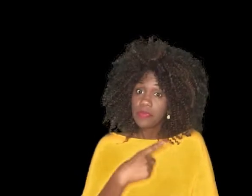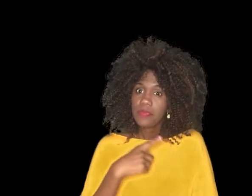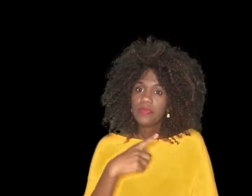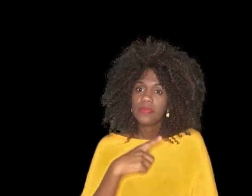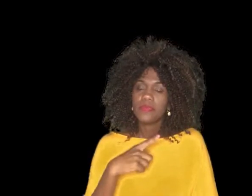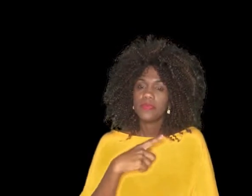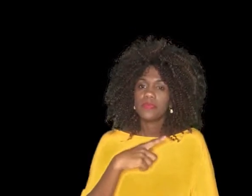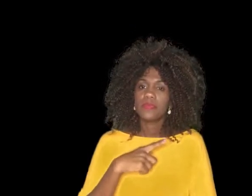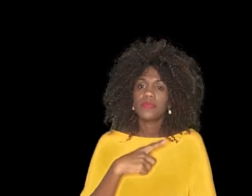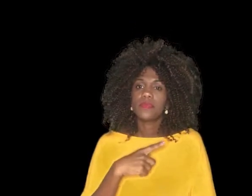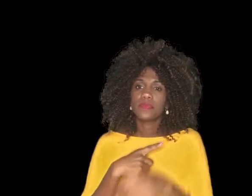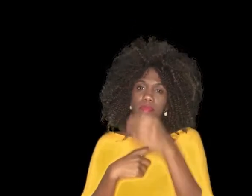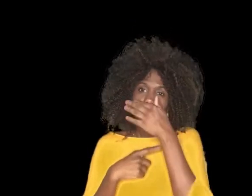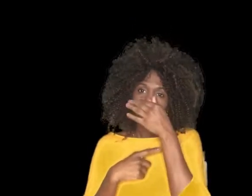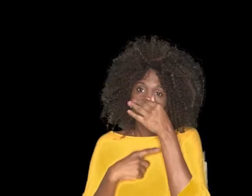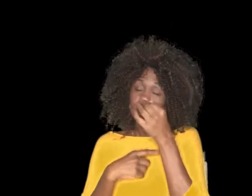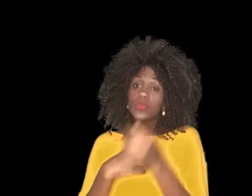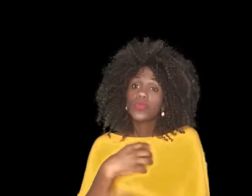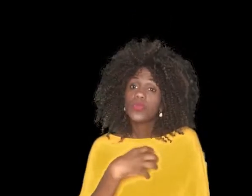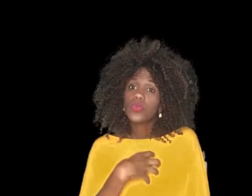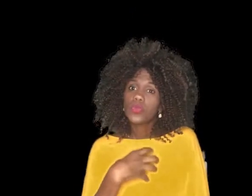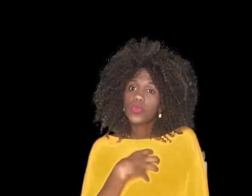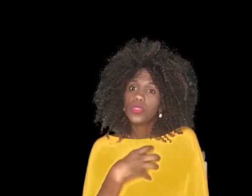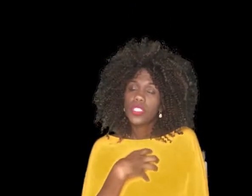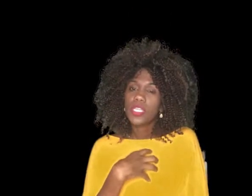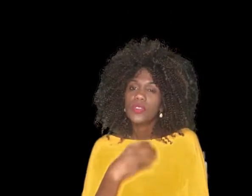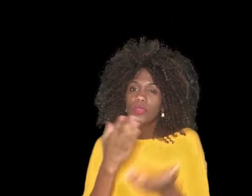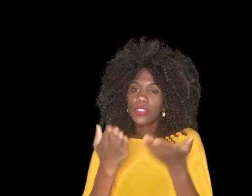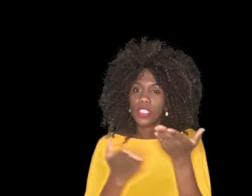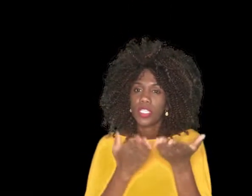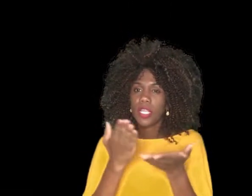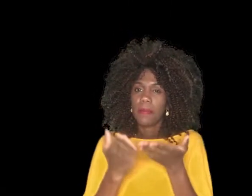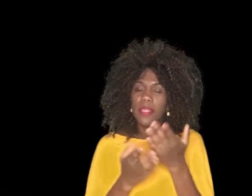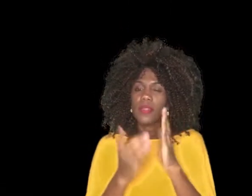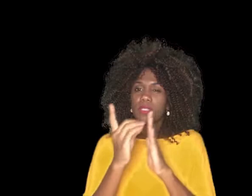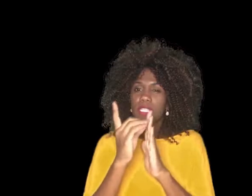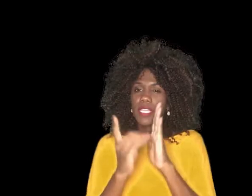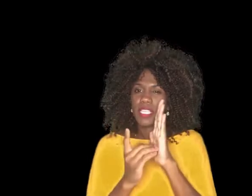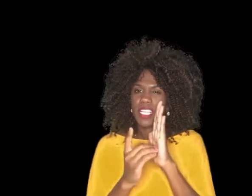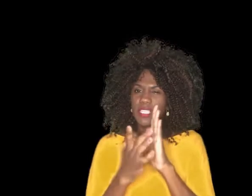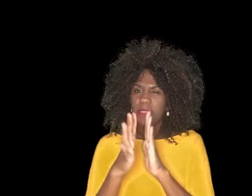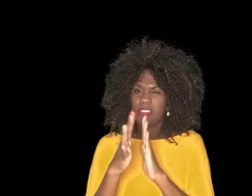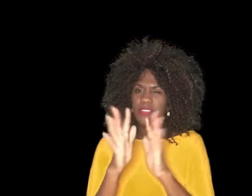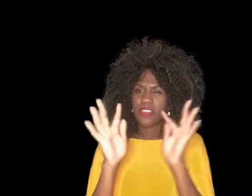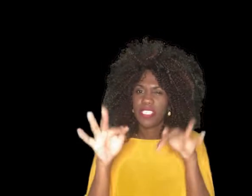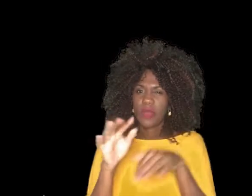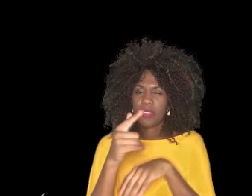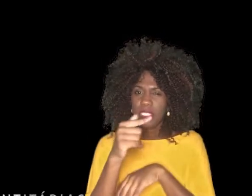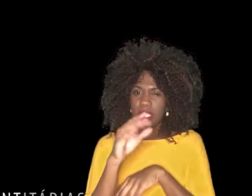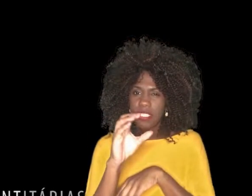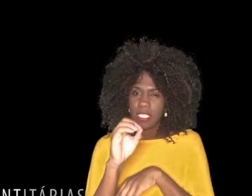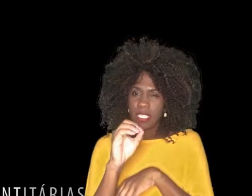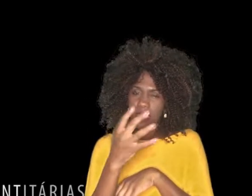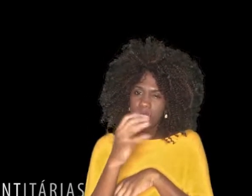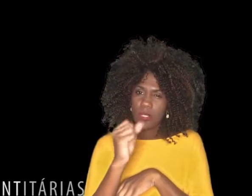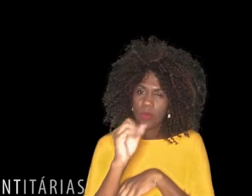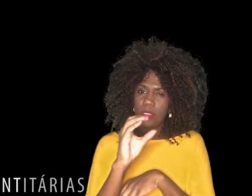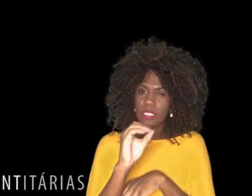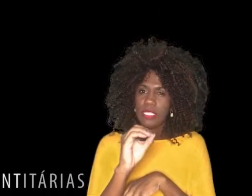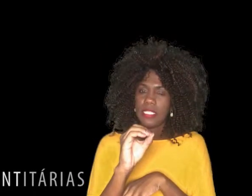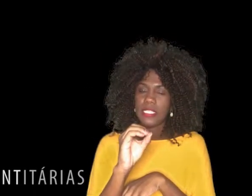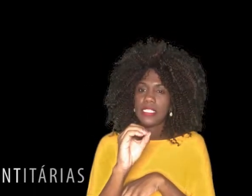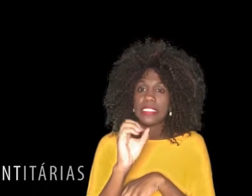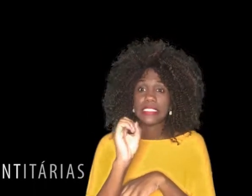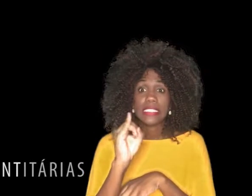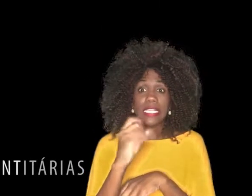um modo de tratamento na década de final de 70 para 80, que quando as